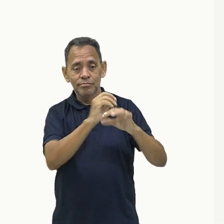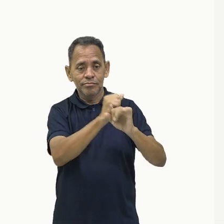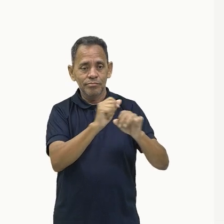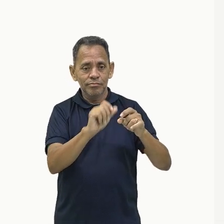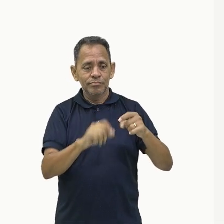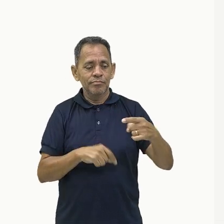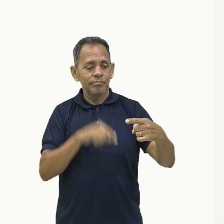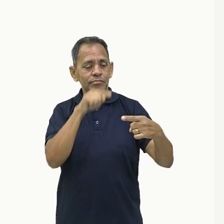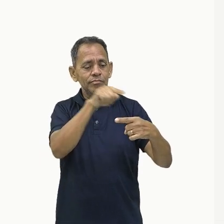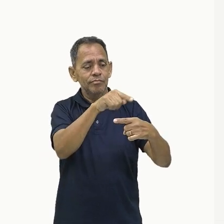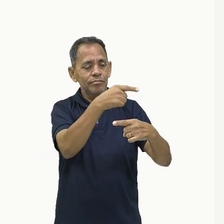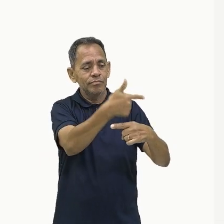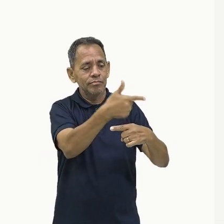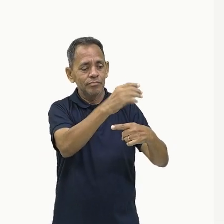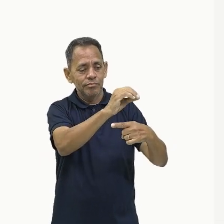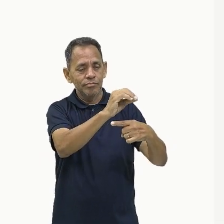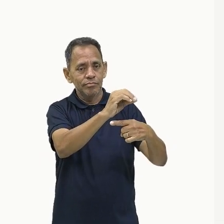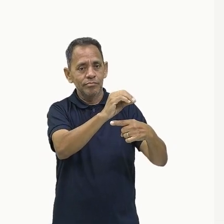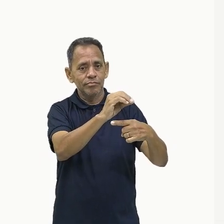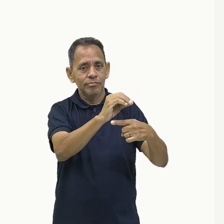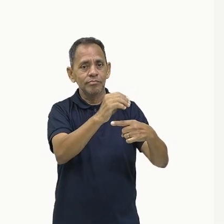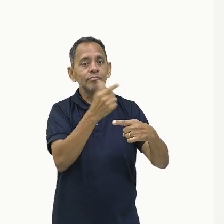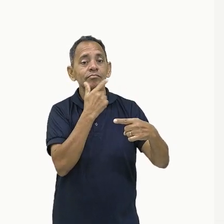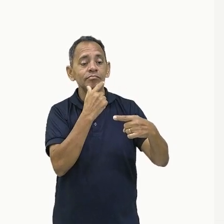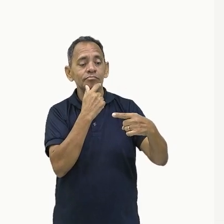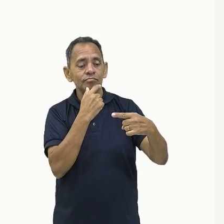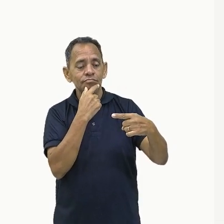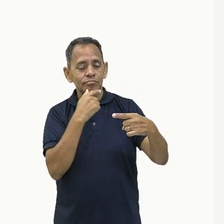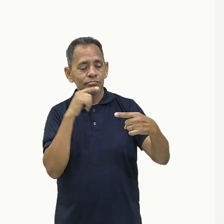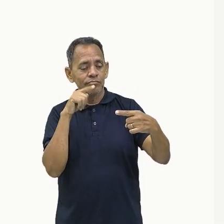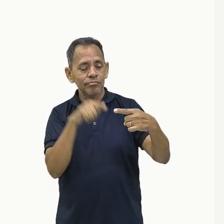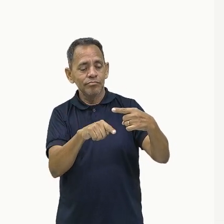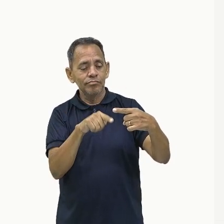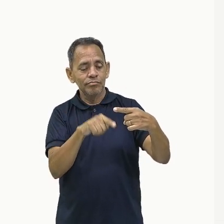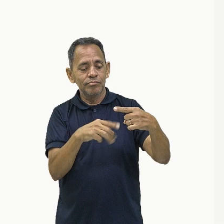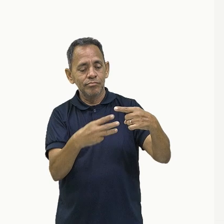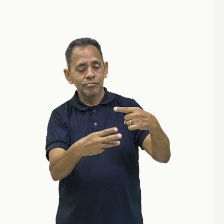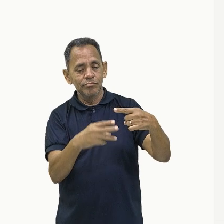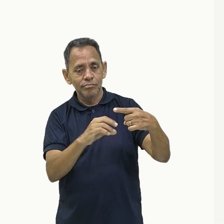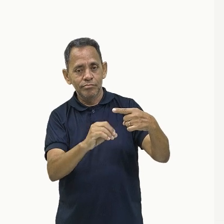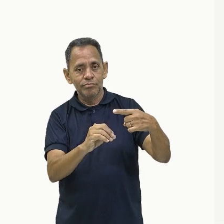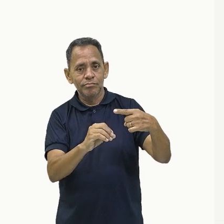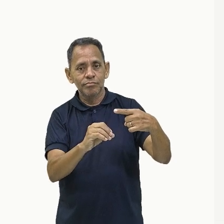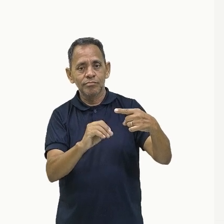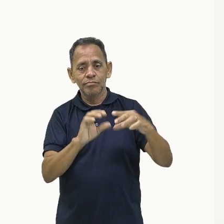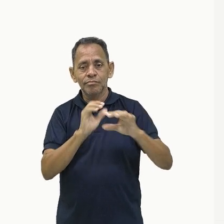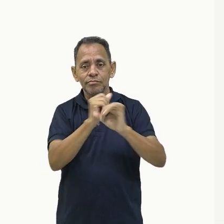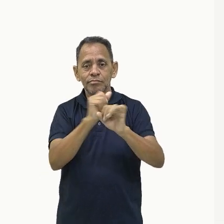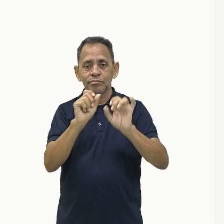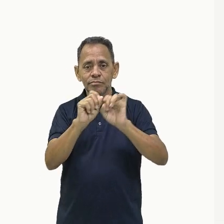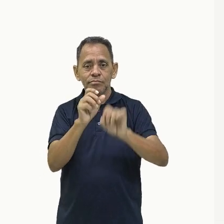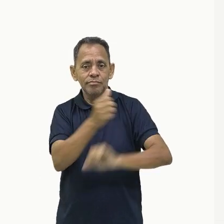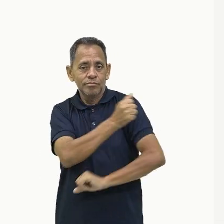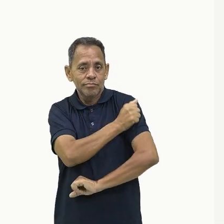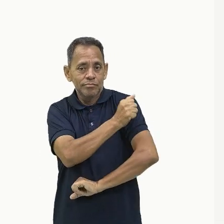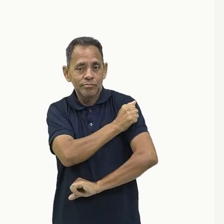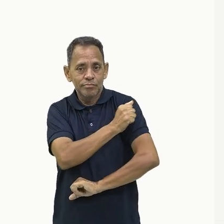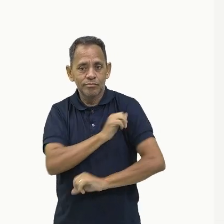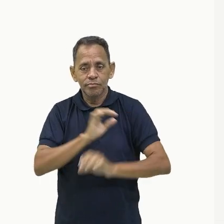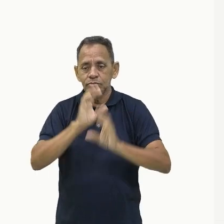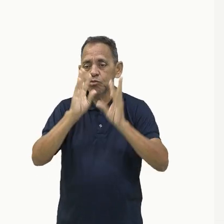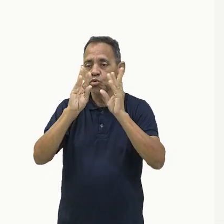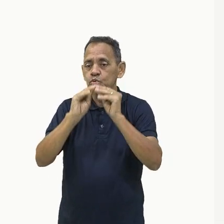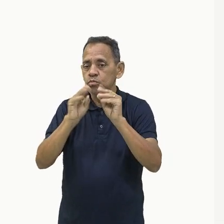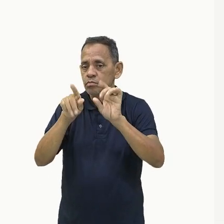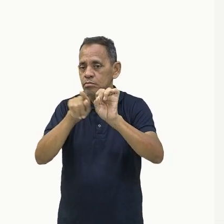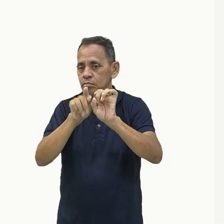meninos, né? Total de meninos. E aqui é o total de alunos. Total de alunos,